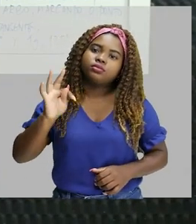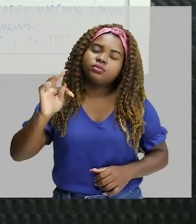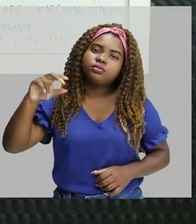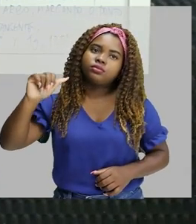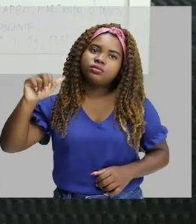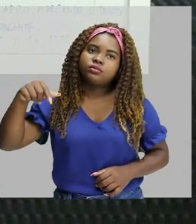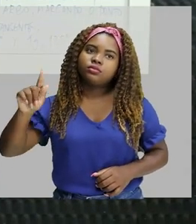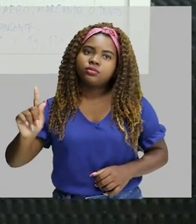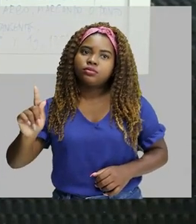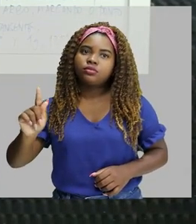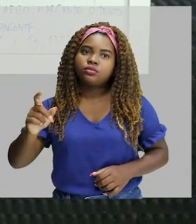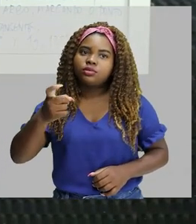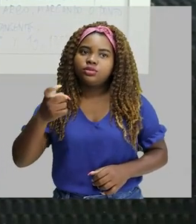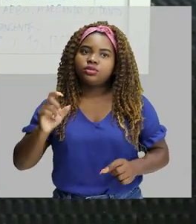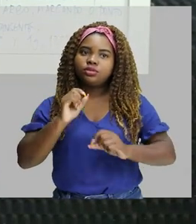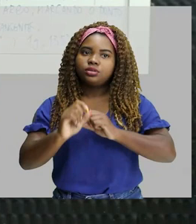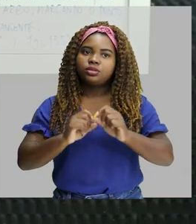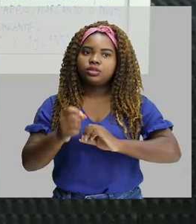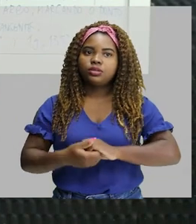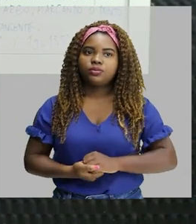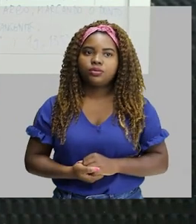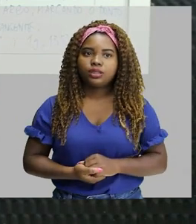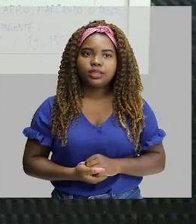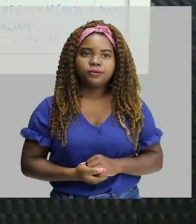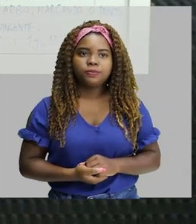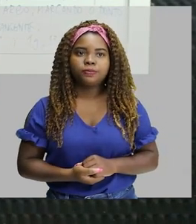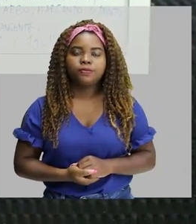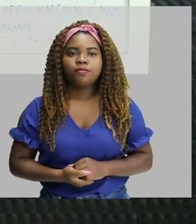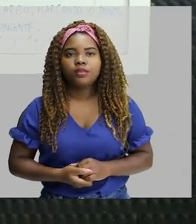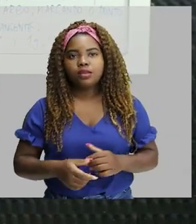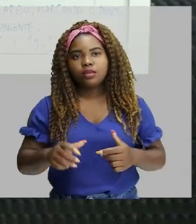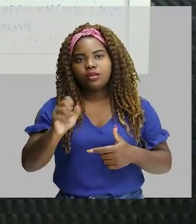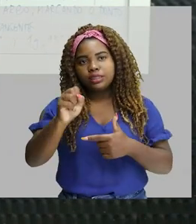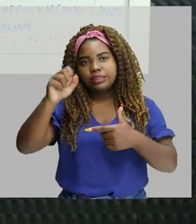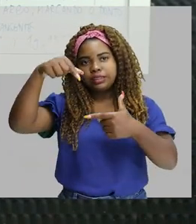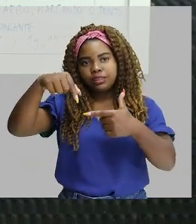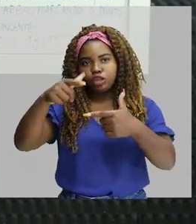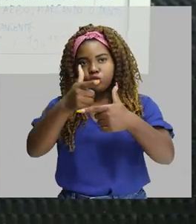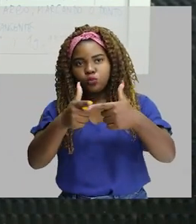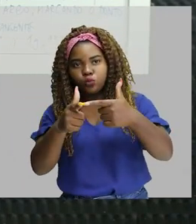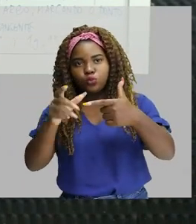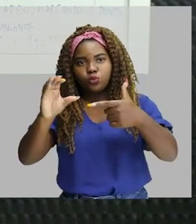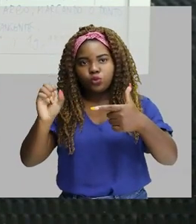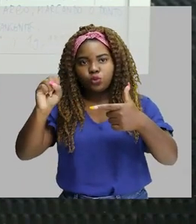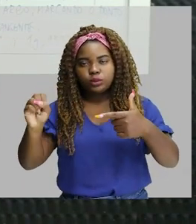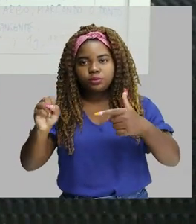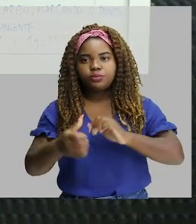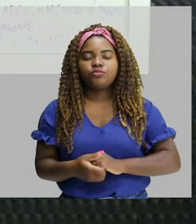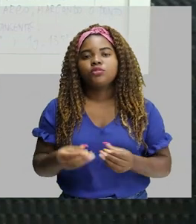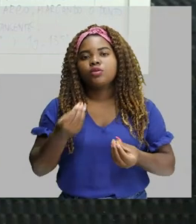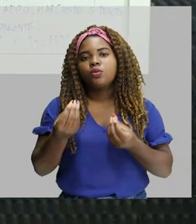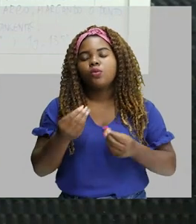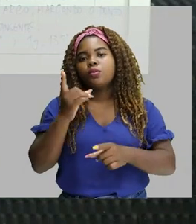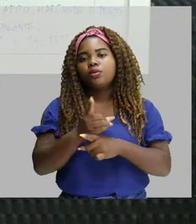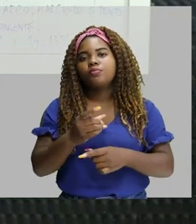igual ao seno sobre o cosseno agora vamos ver como é que a gente obtém a tangente de um arco